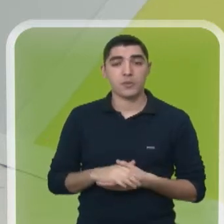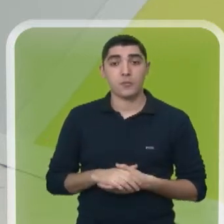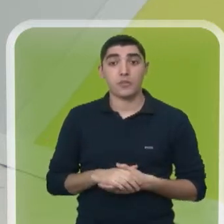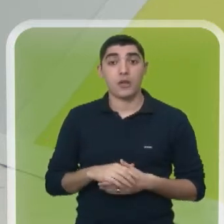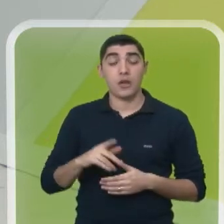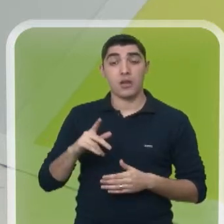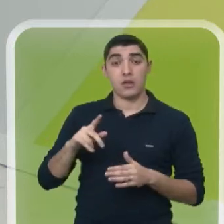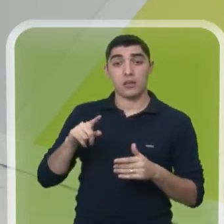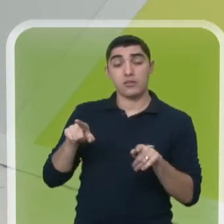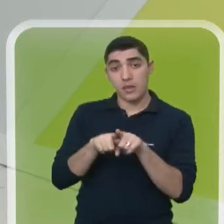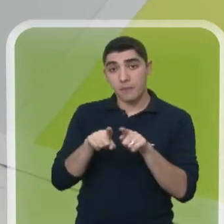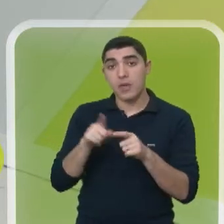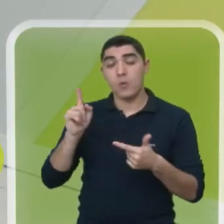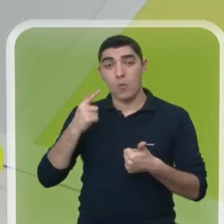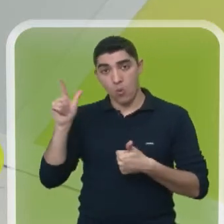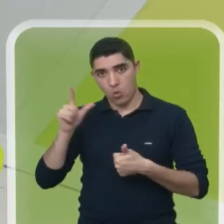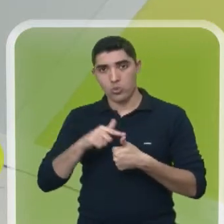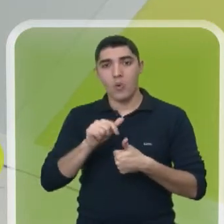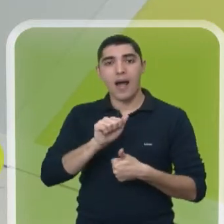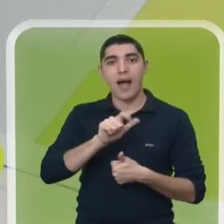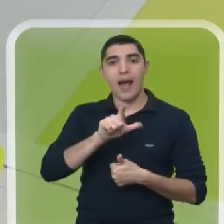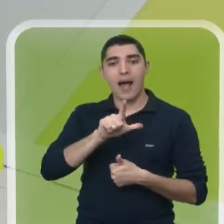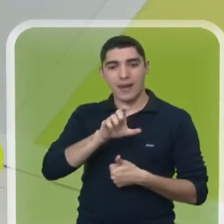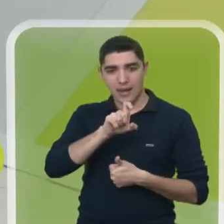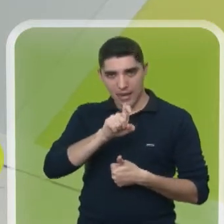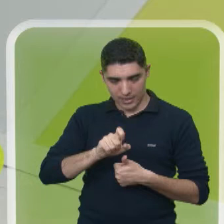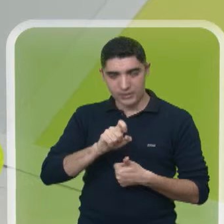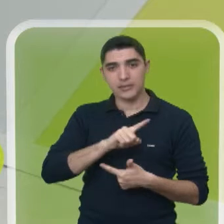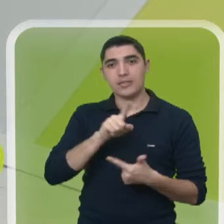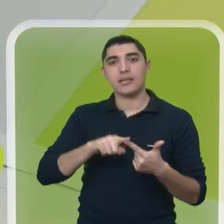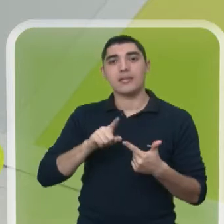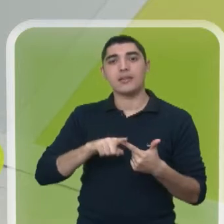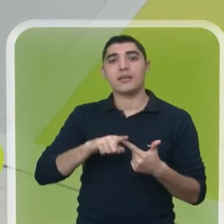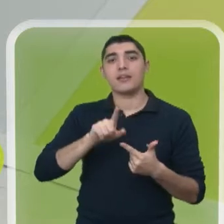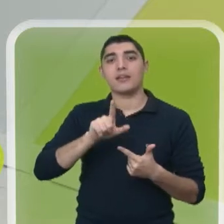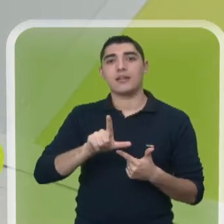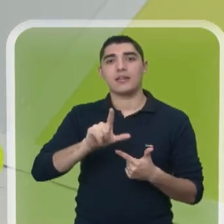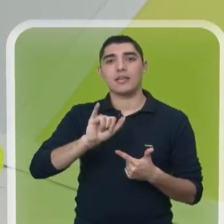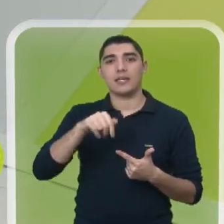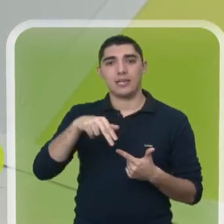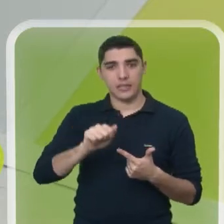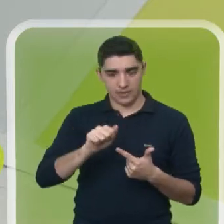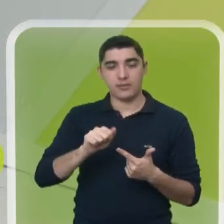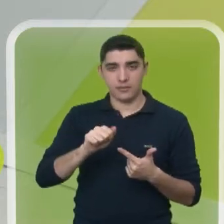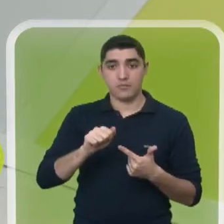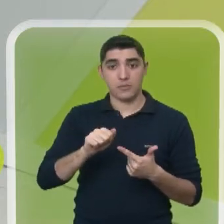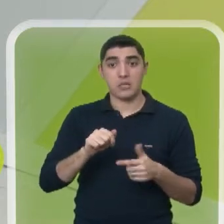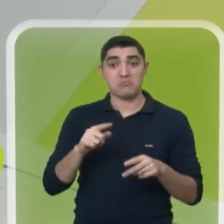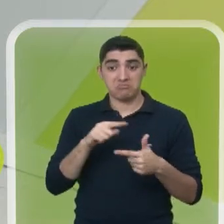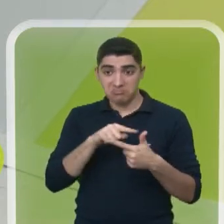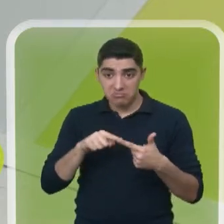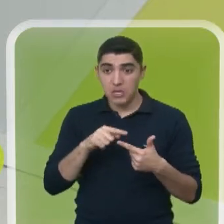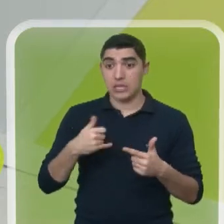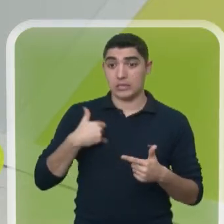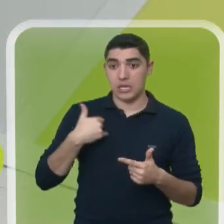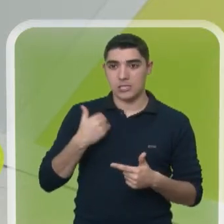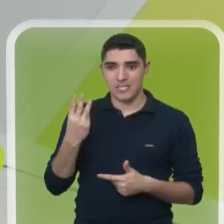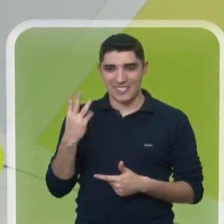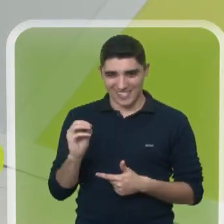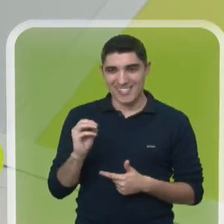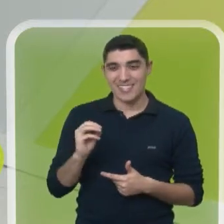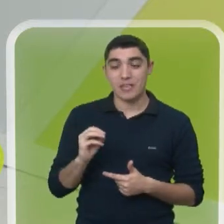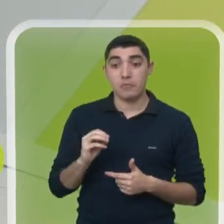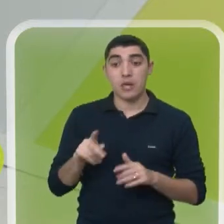destaques foram também Alex Arruda e Lina Bacelar, que conquistaram o primeiro lugar na categoria dupla sub-30. No